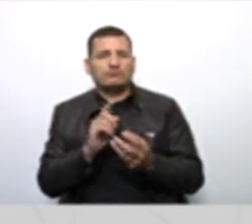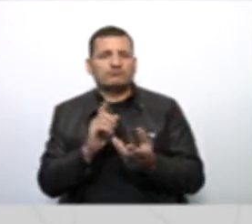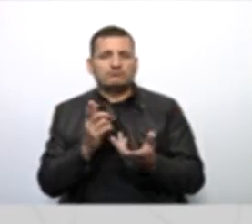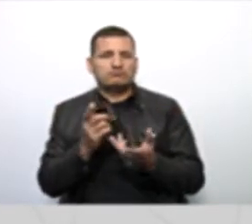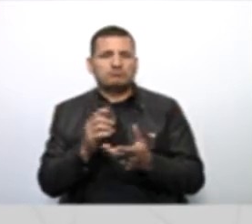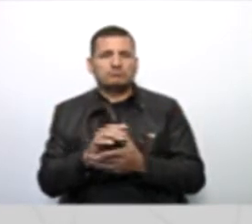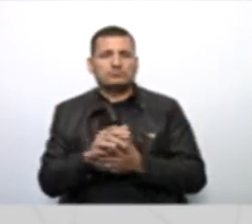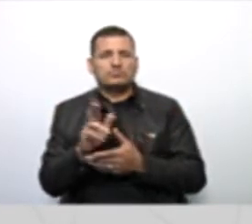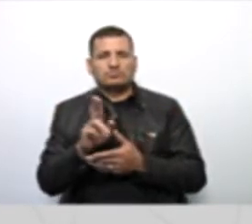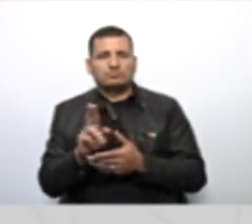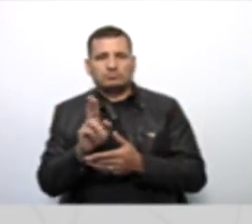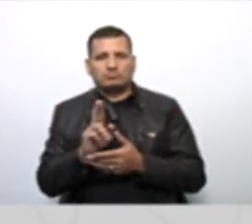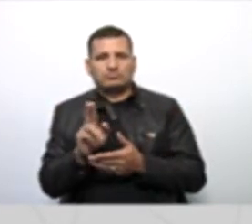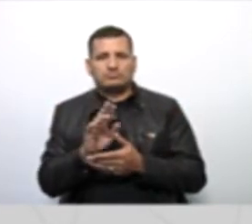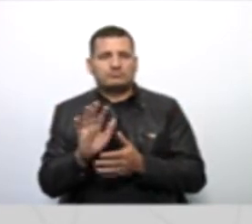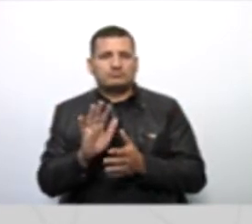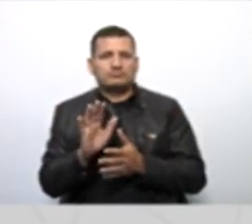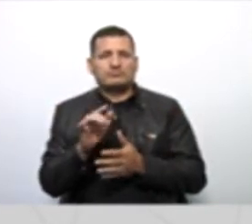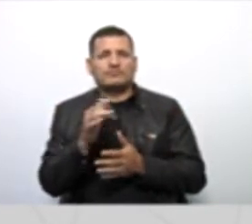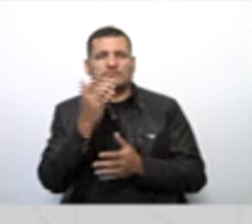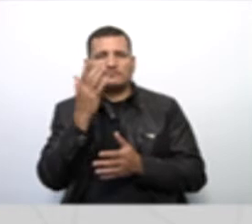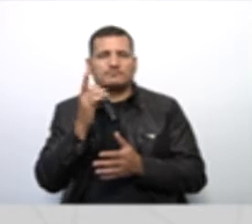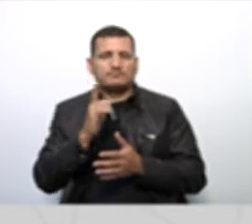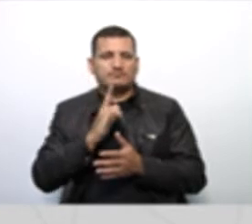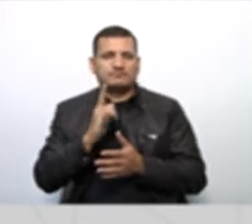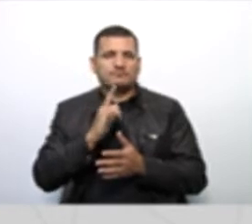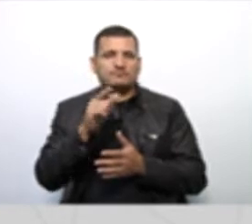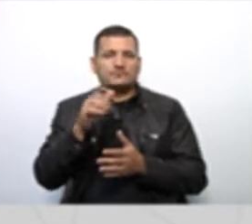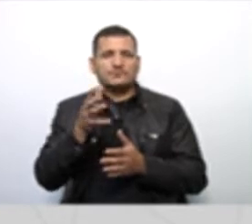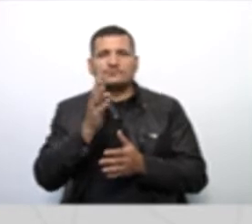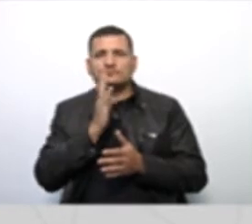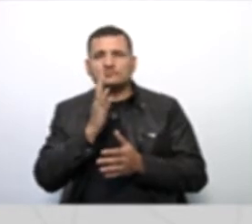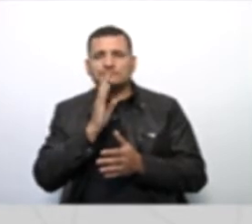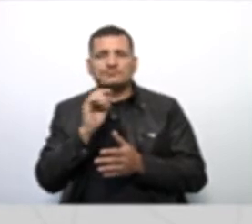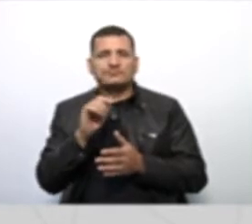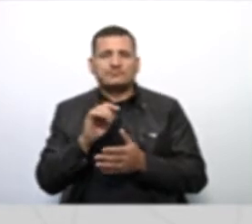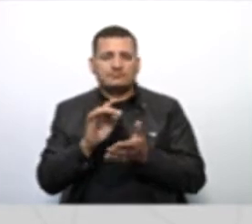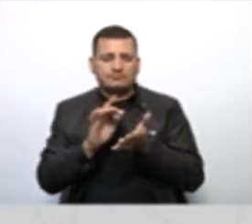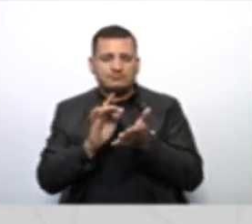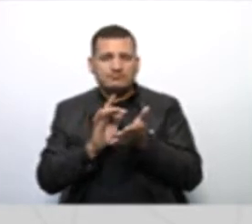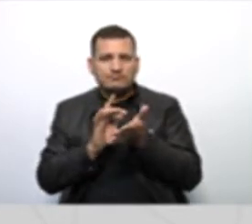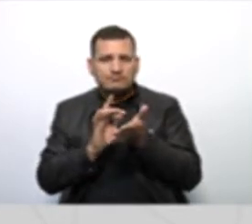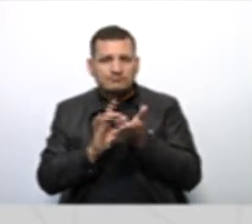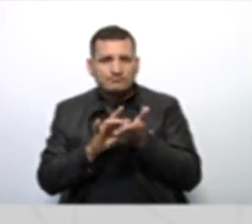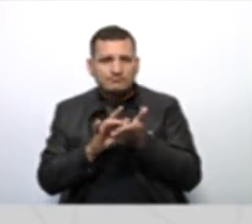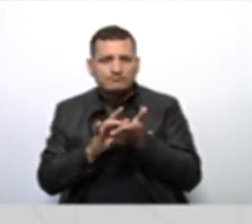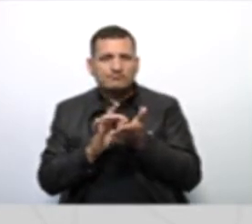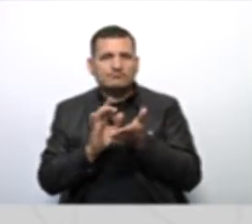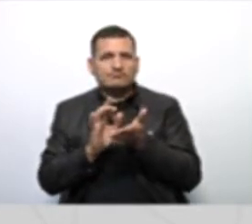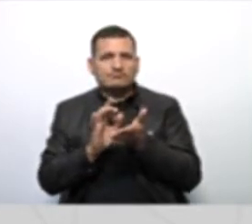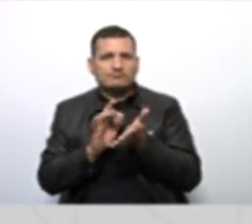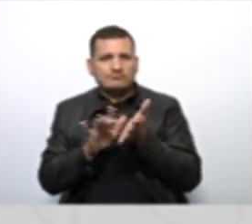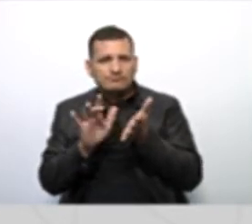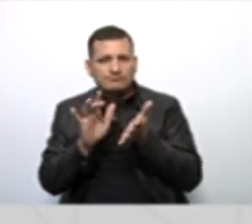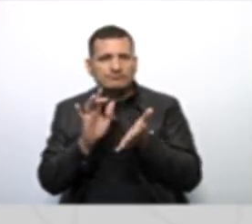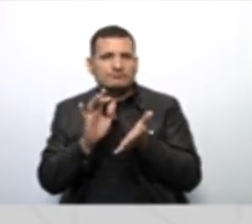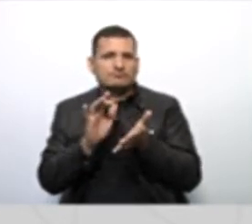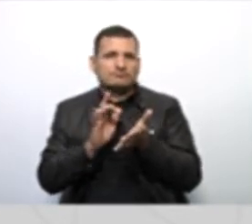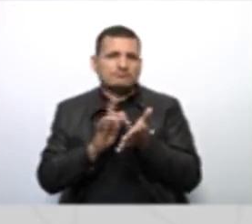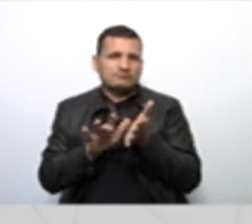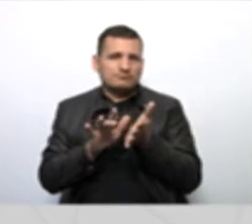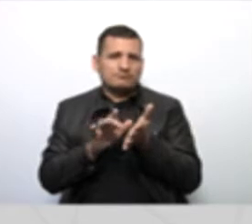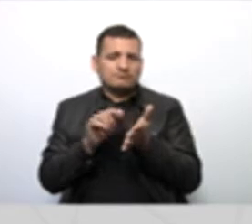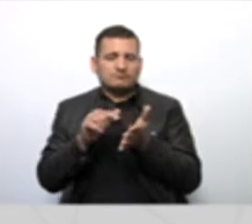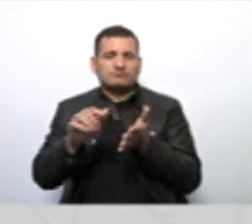essas facilidades que hoje você já conhece, que são sensíveis ao toque. Então se você pressionar simplesmente no seu celular, ele